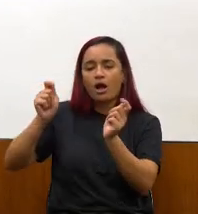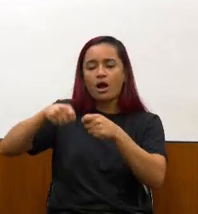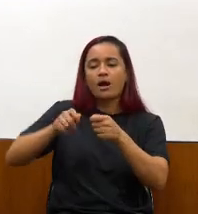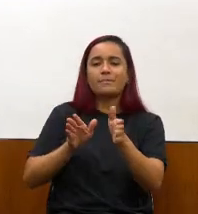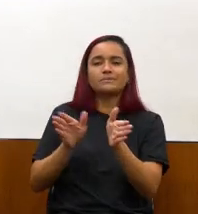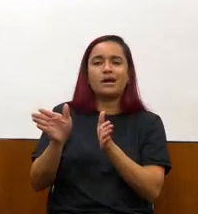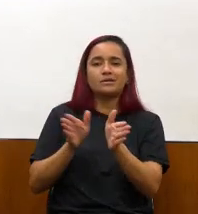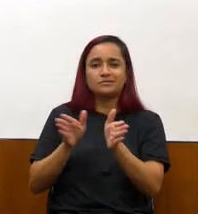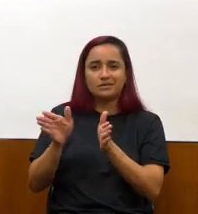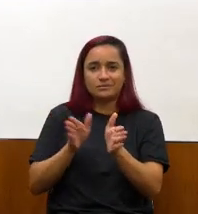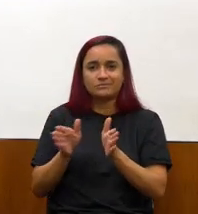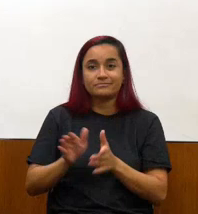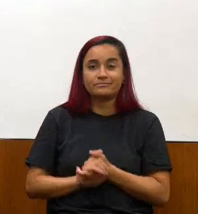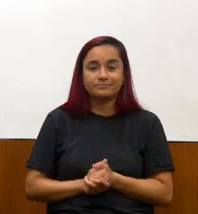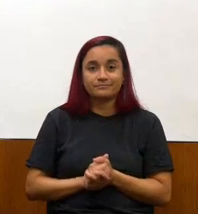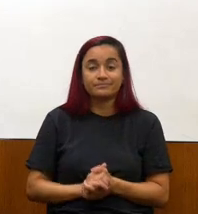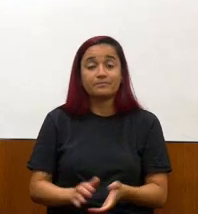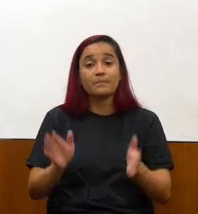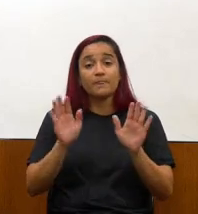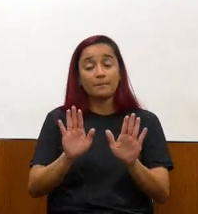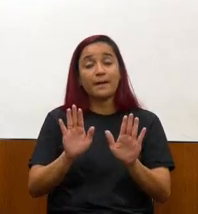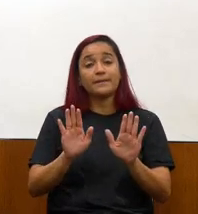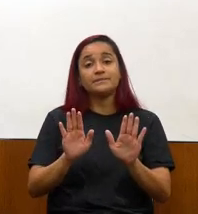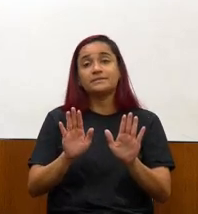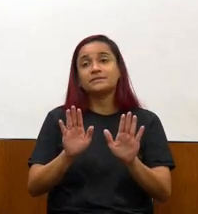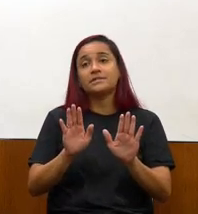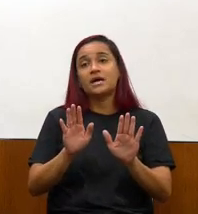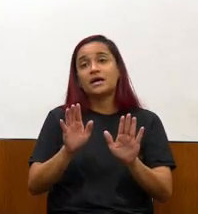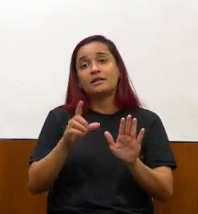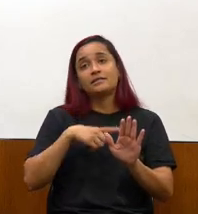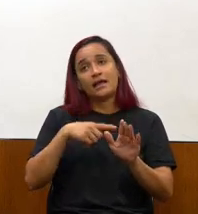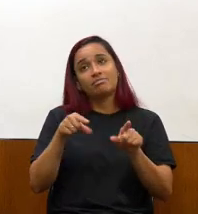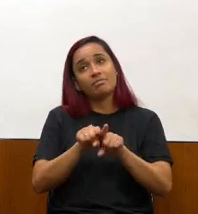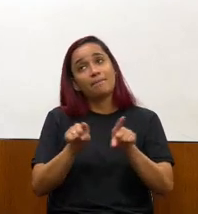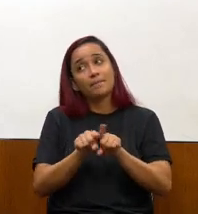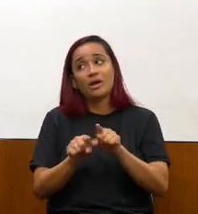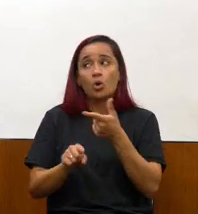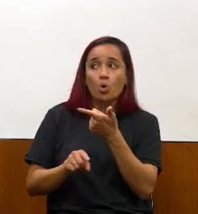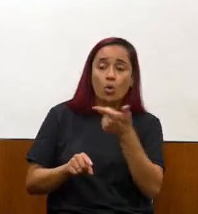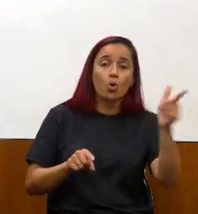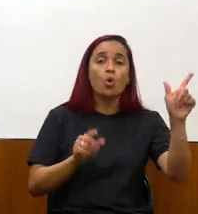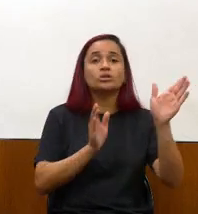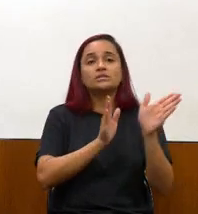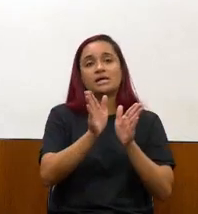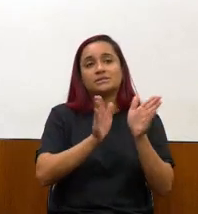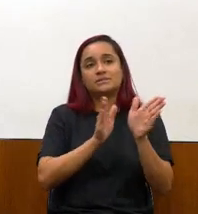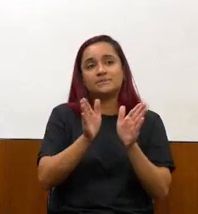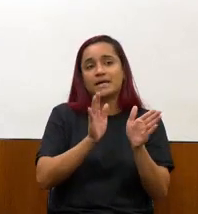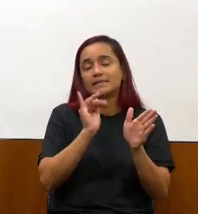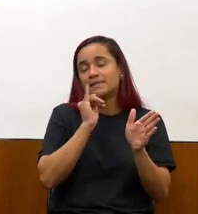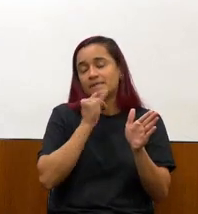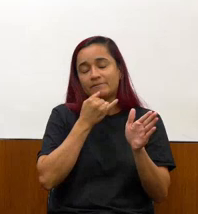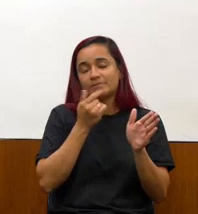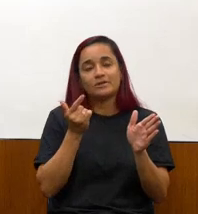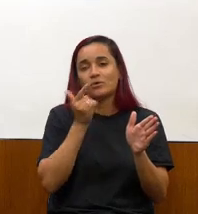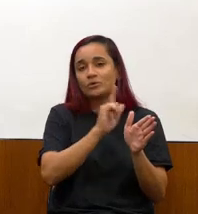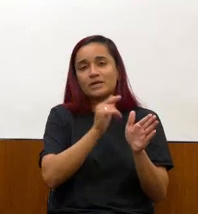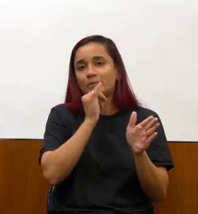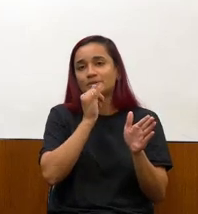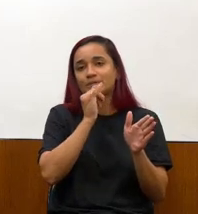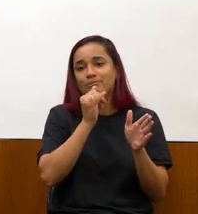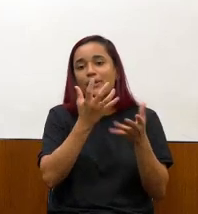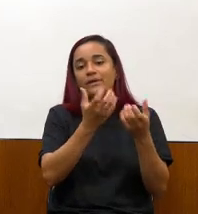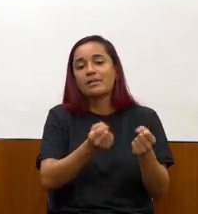digitais de acesso. Mas, entre outro ponto, existem acessibilidades naturais que não compreendem nem o envelhecer da população